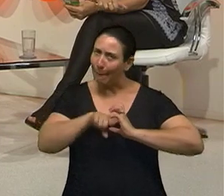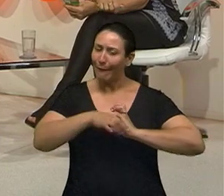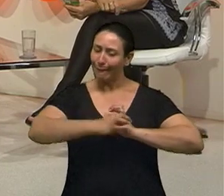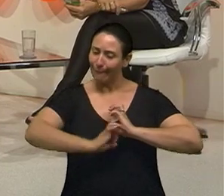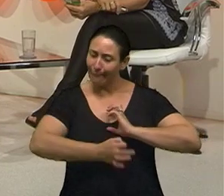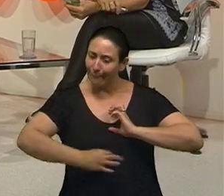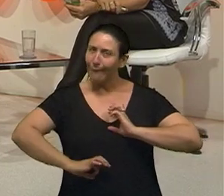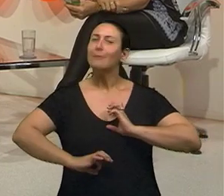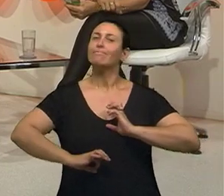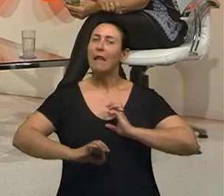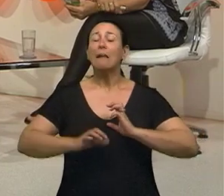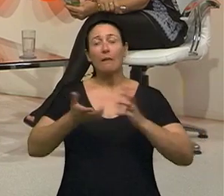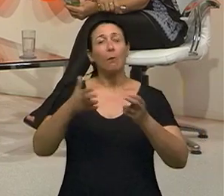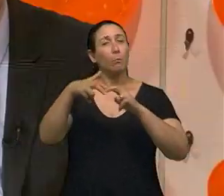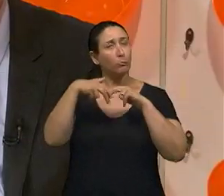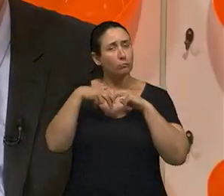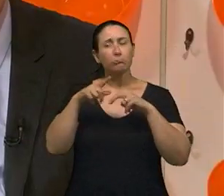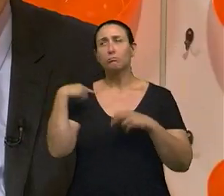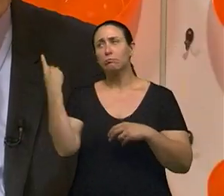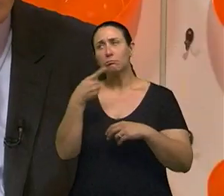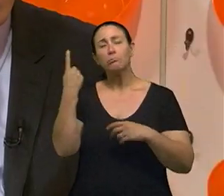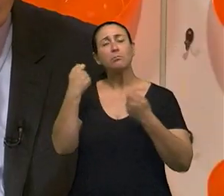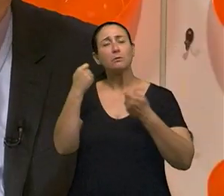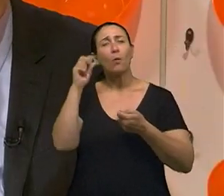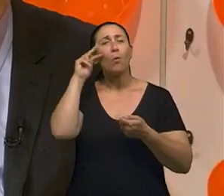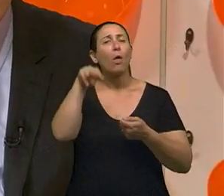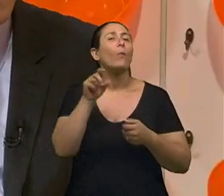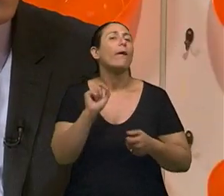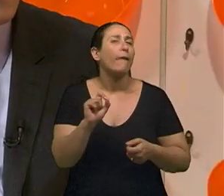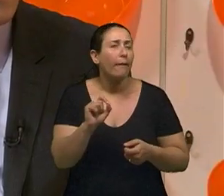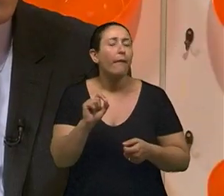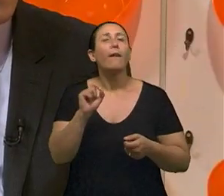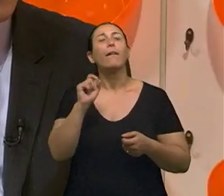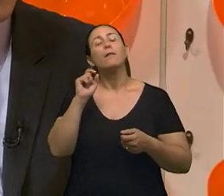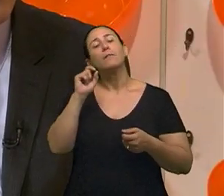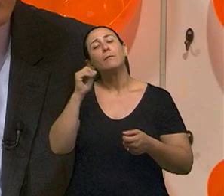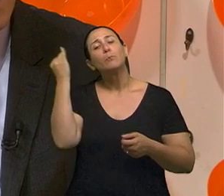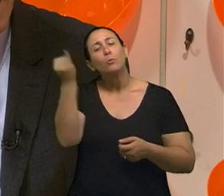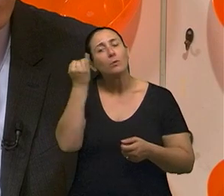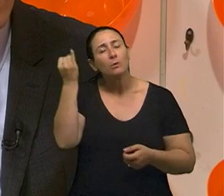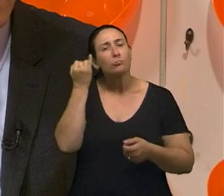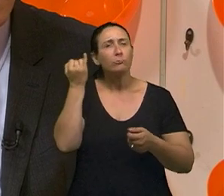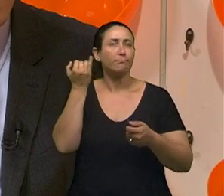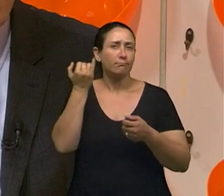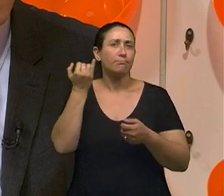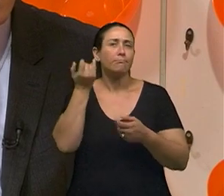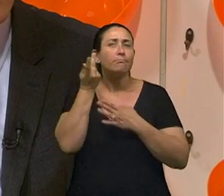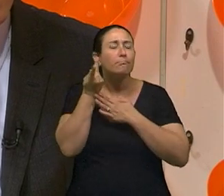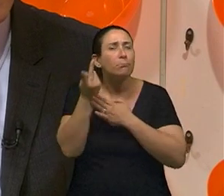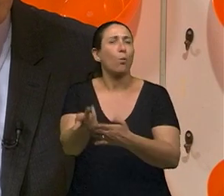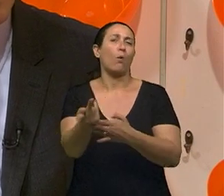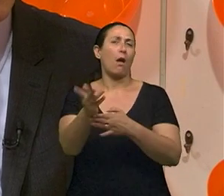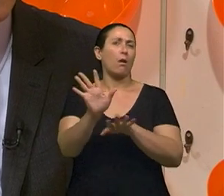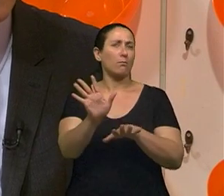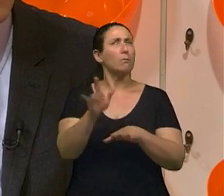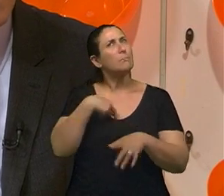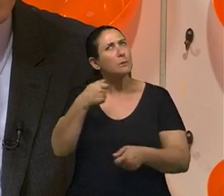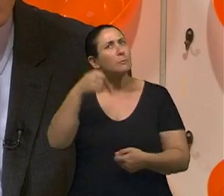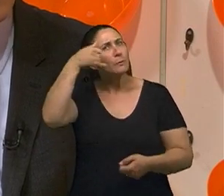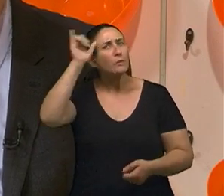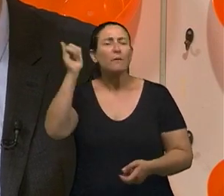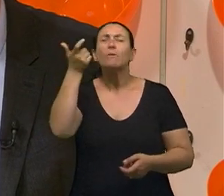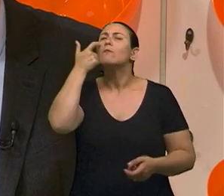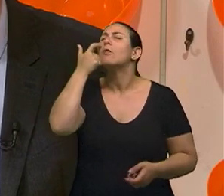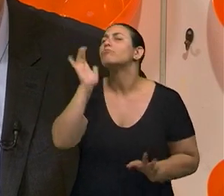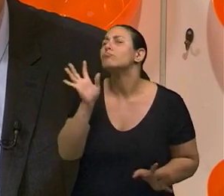telespectadores paraa população em geral é de que é importante se buscar a doença se fazer a prevenção